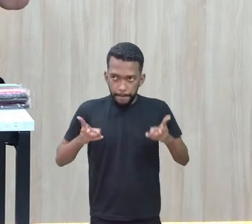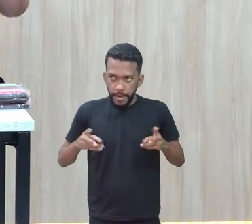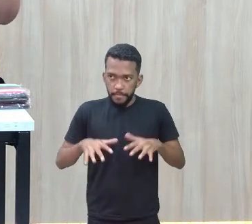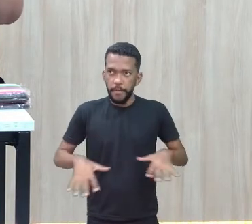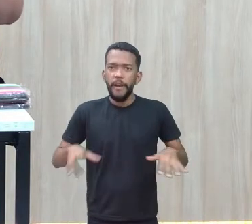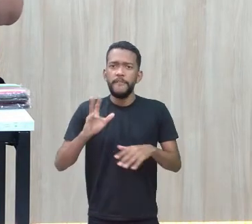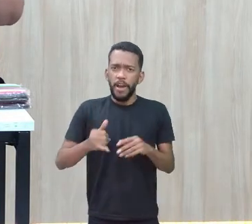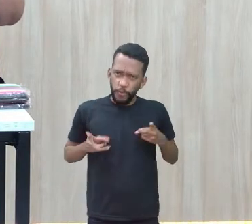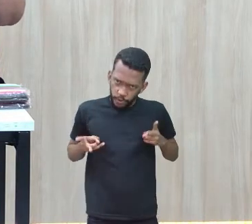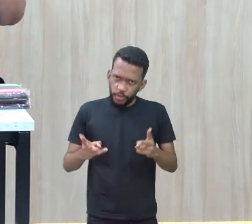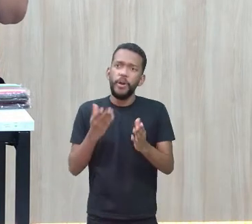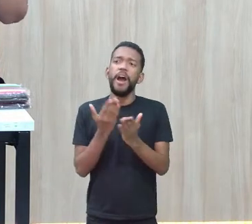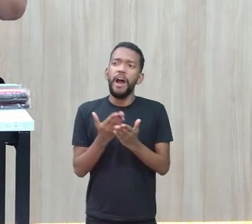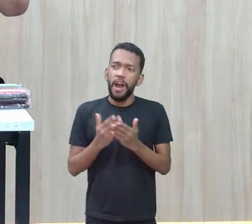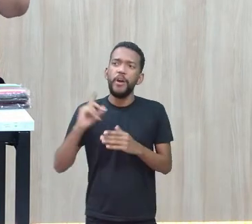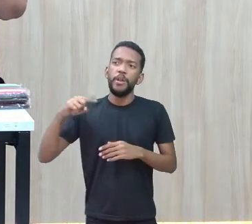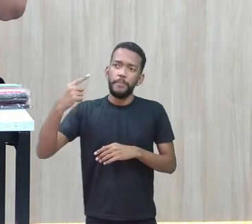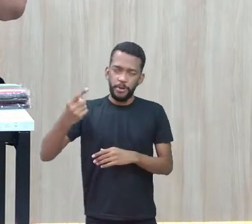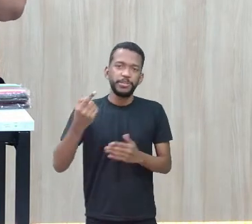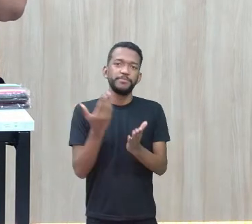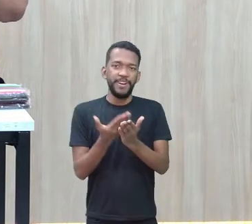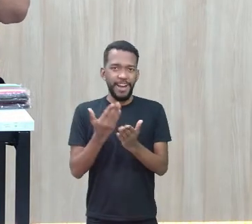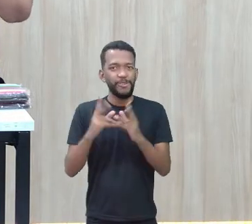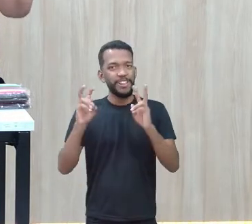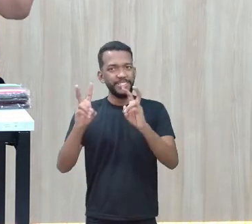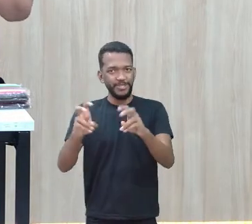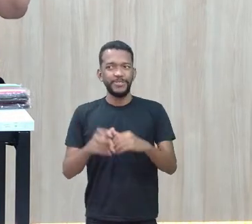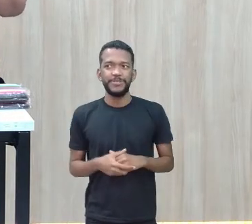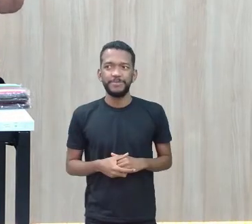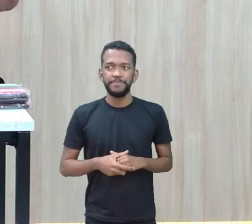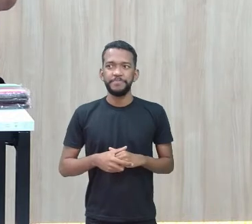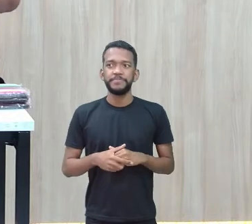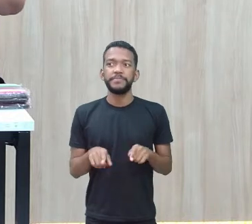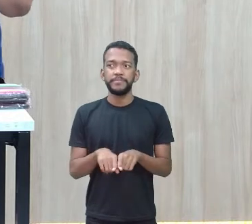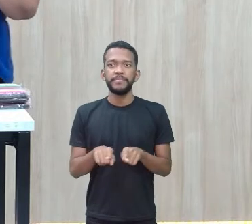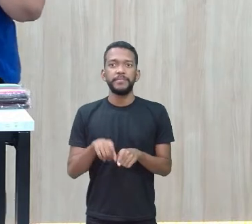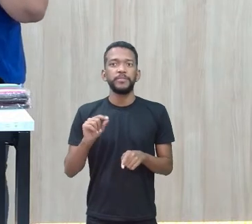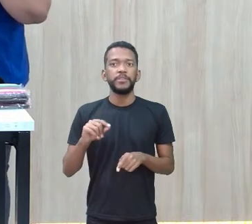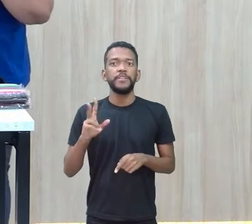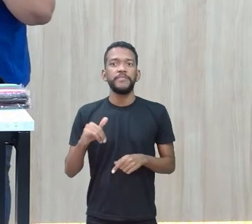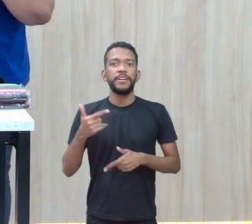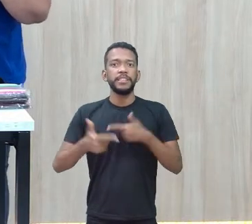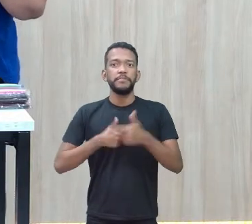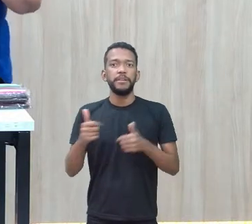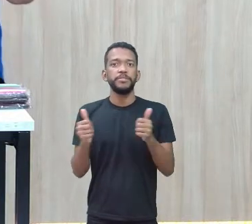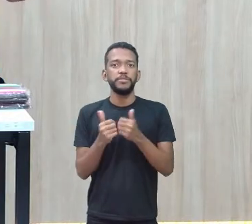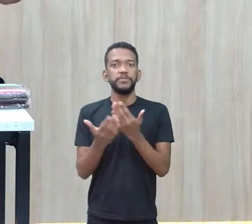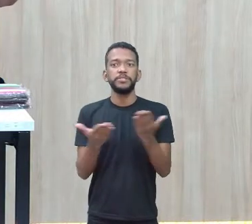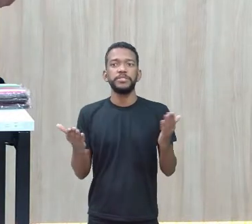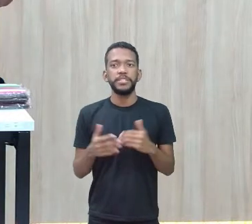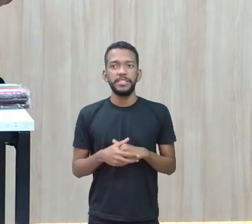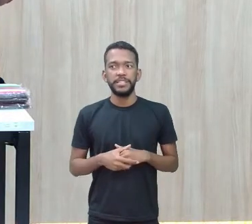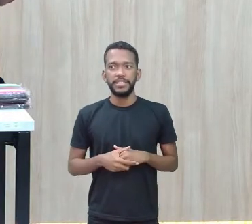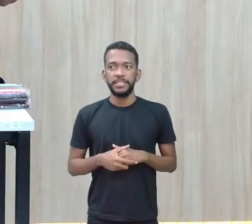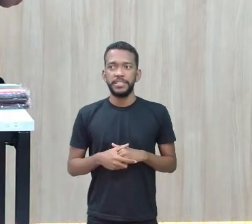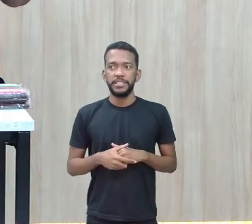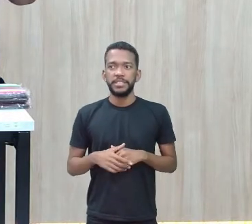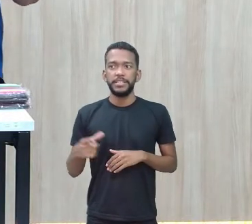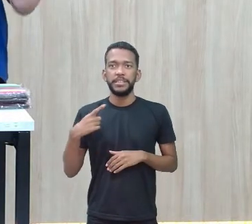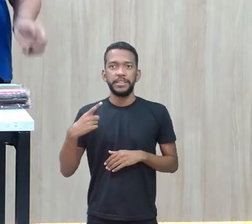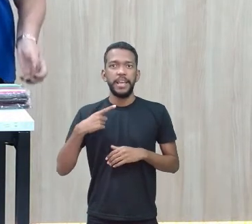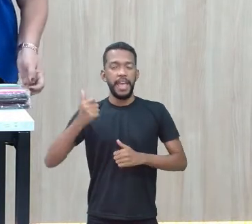gente vai dar continuidade a outros assuntos. O que é que eu tenho ainda para trabalhar com vocês? Eu tenho agora